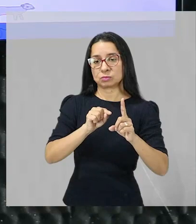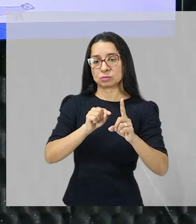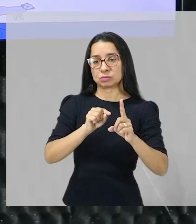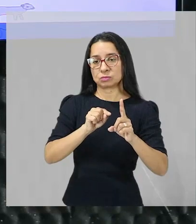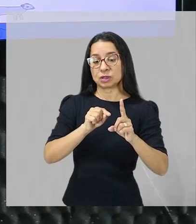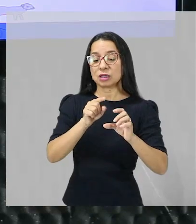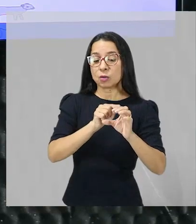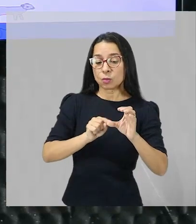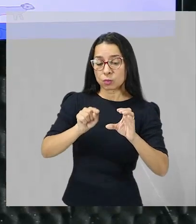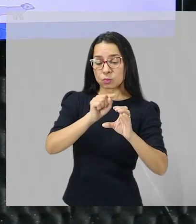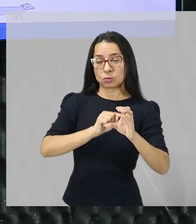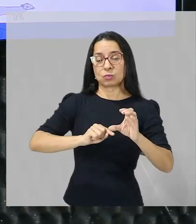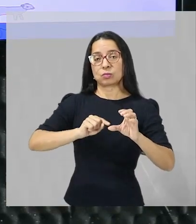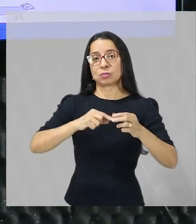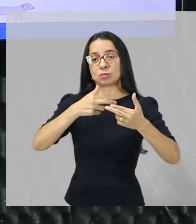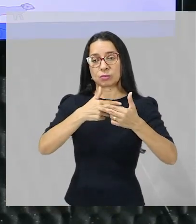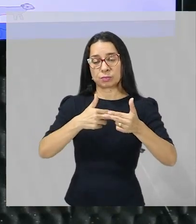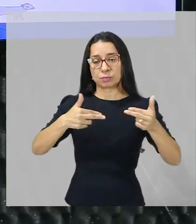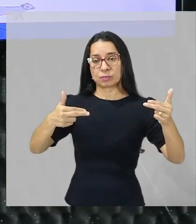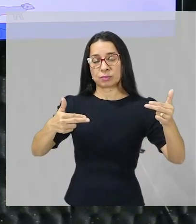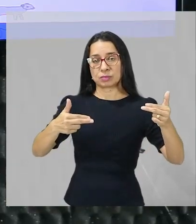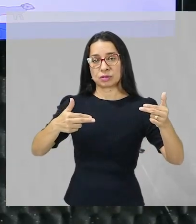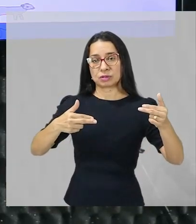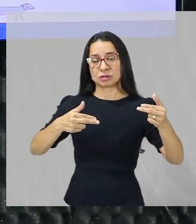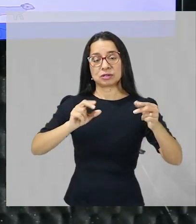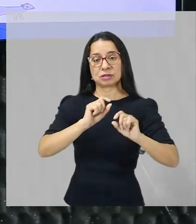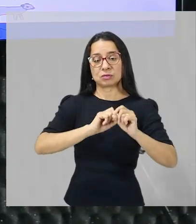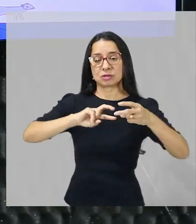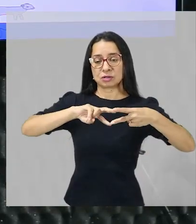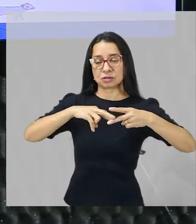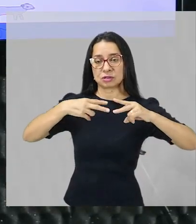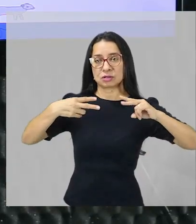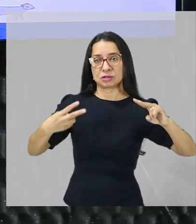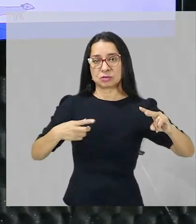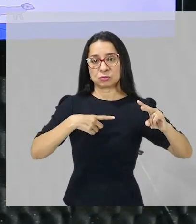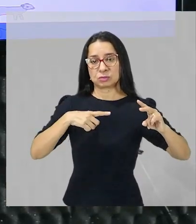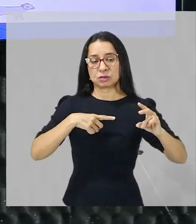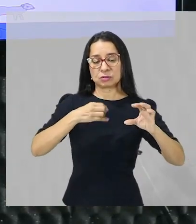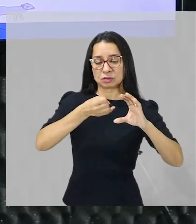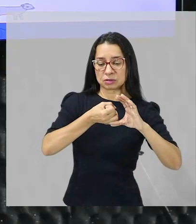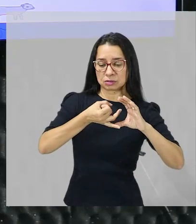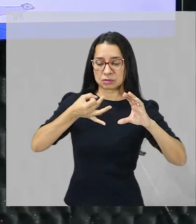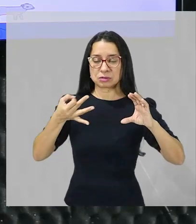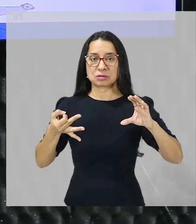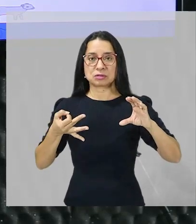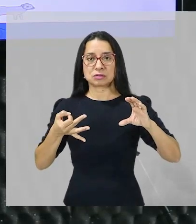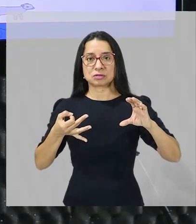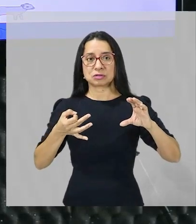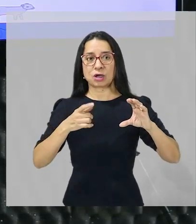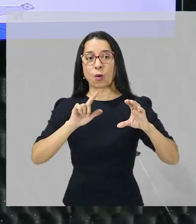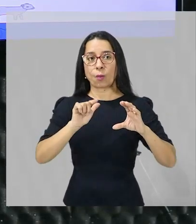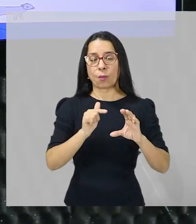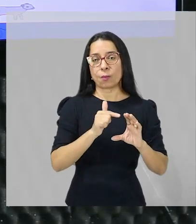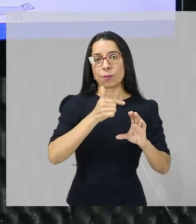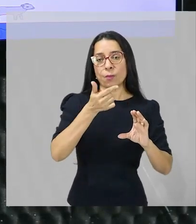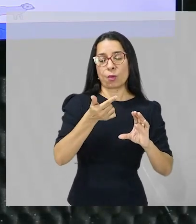dela, contendo as características dela. E aí, o que ele faz? Ele pega uma outra